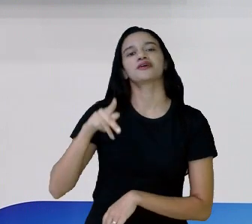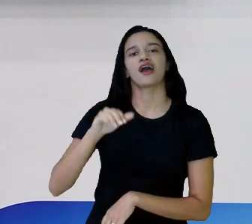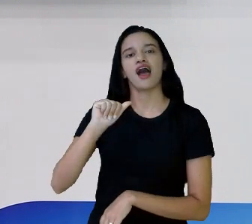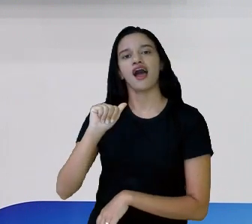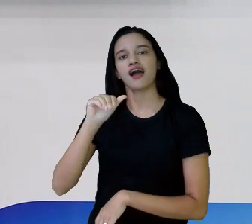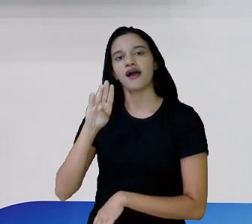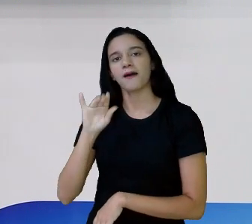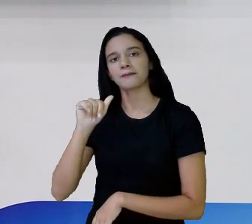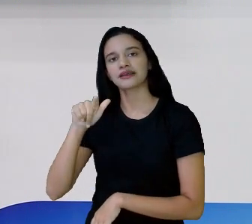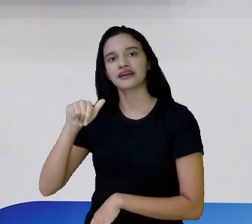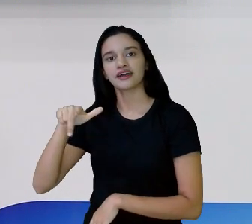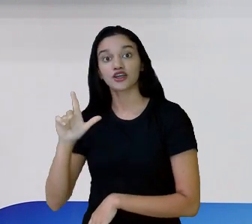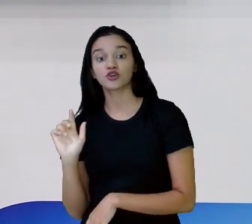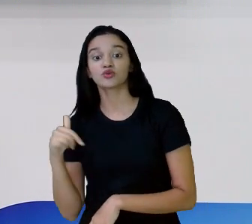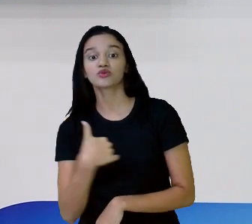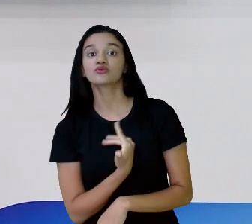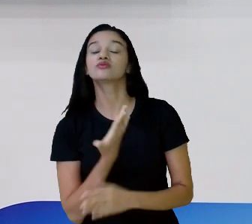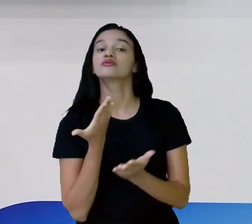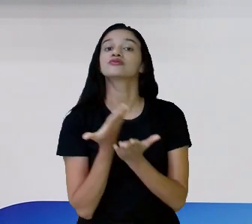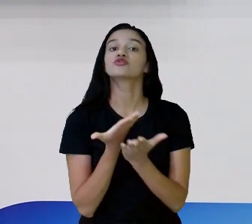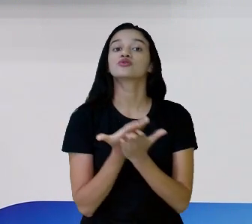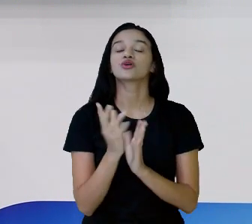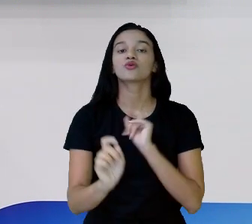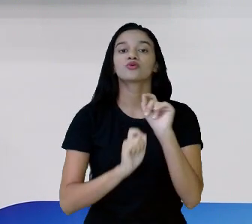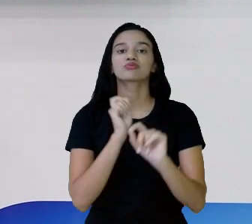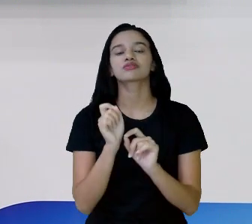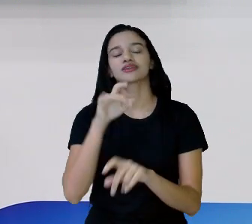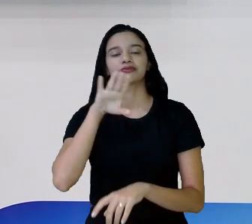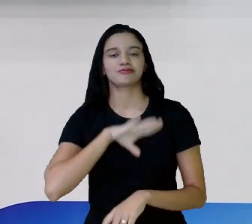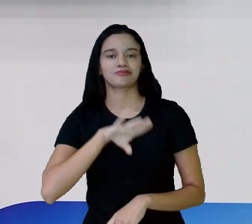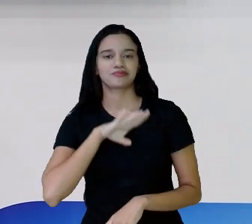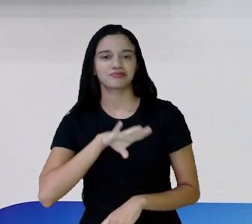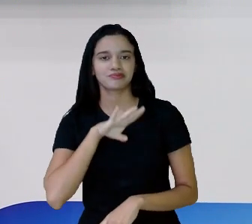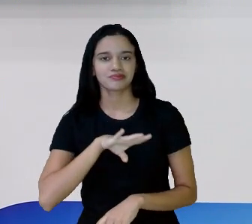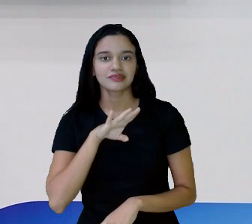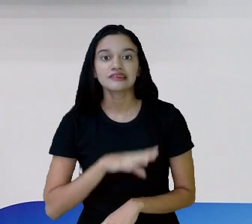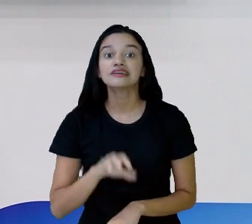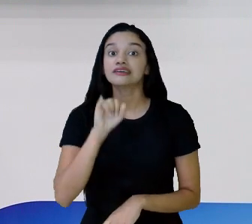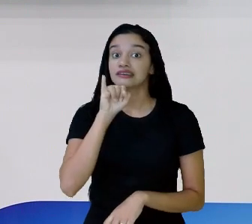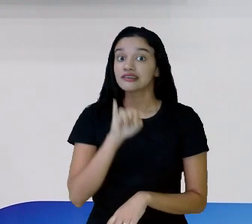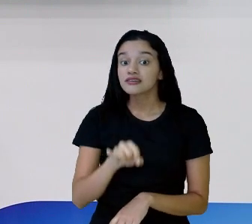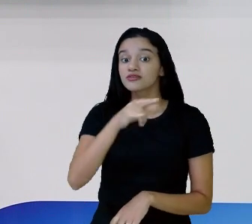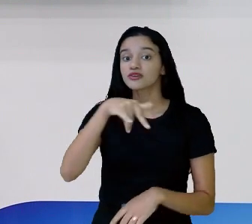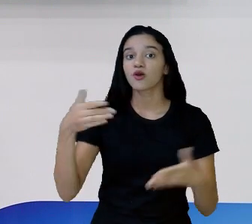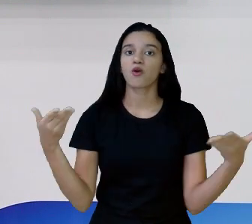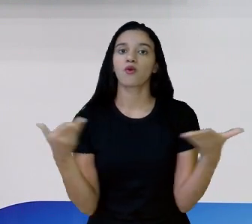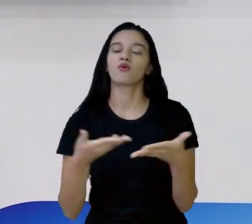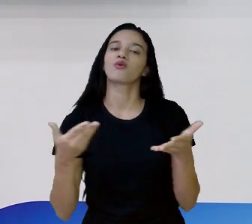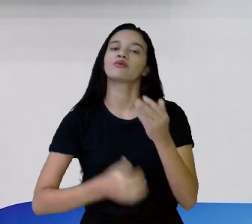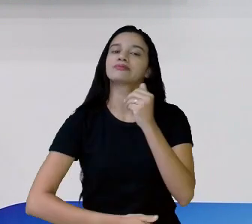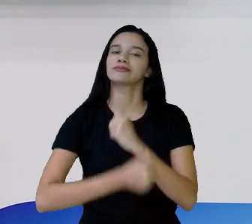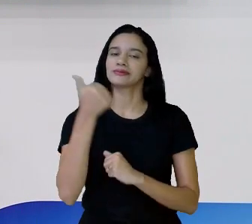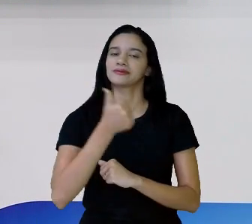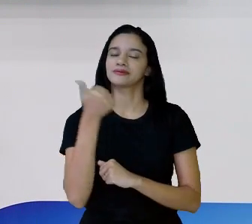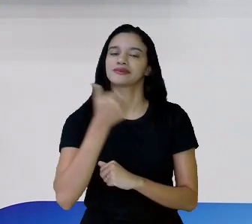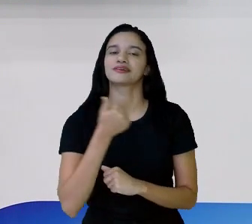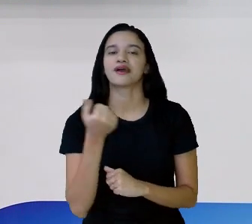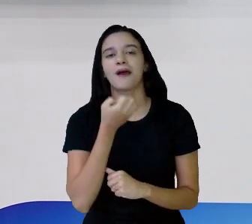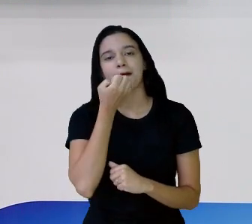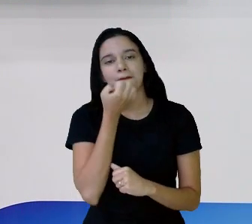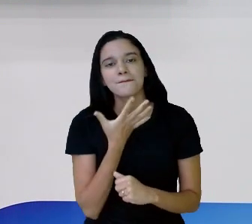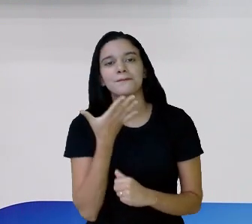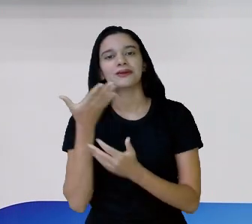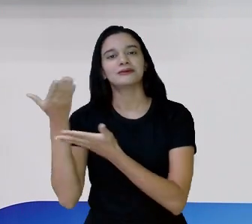professora Abigail Viana e vamos trabalhar língua portuguesa. Se você está aqui hoje pela primeira vez,